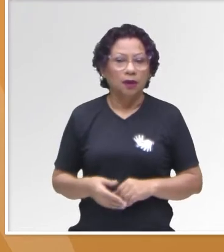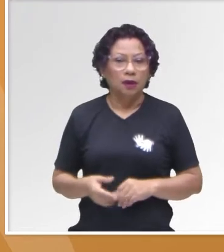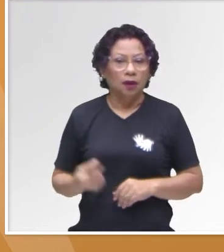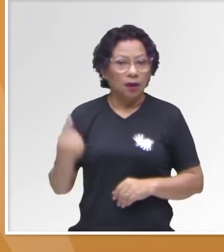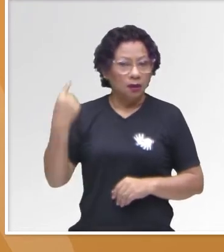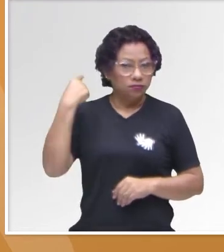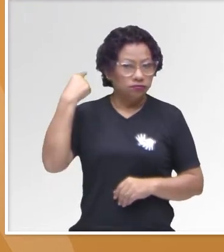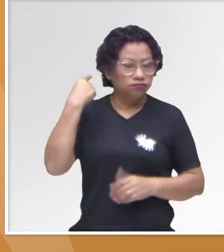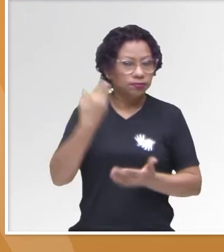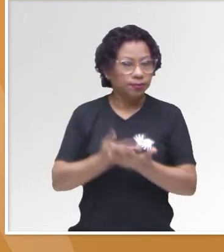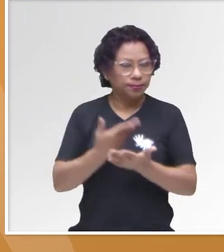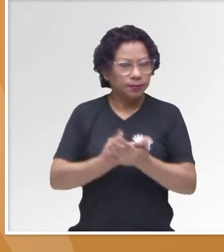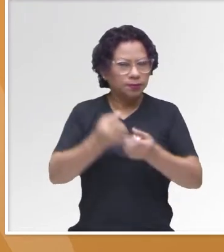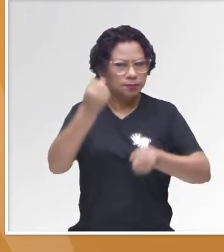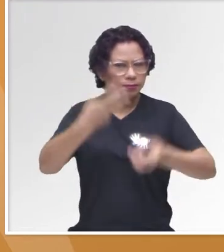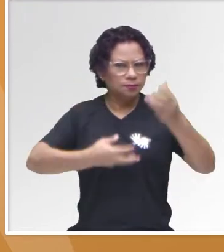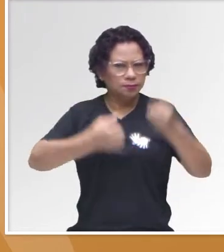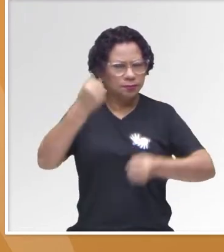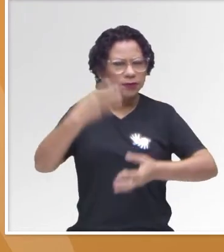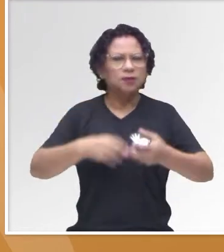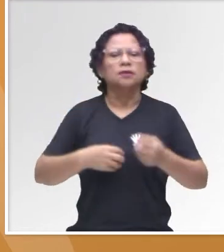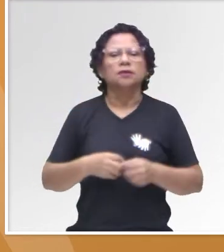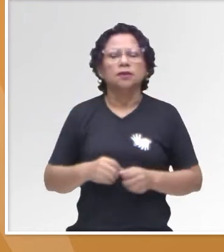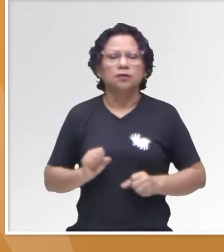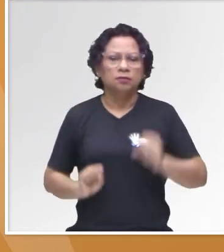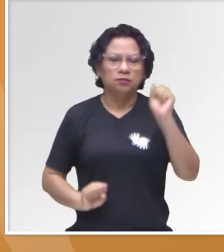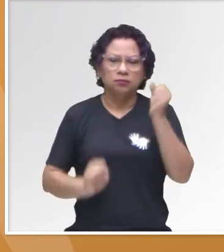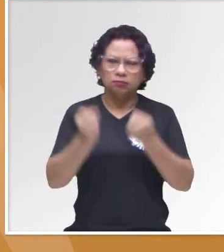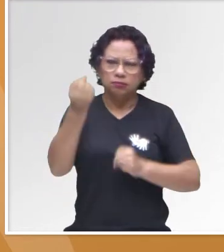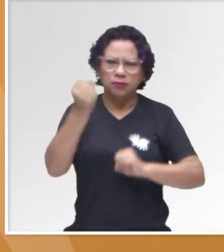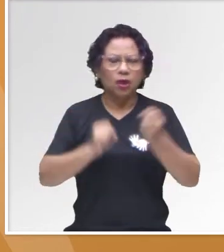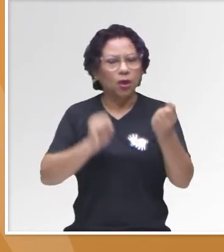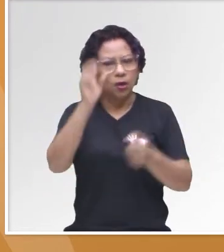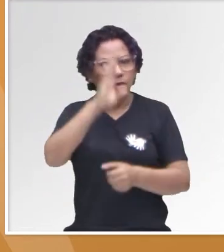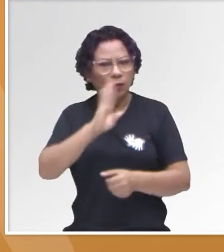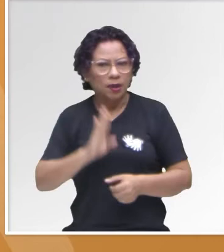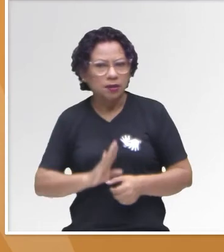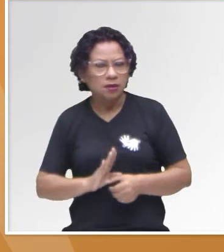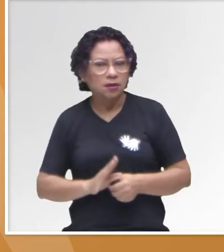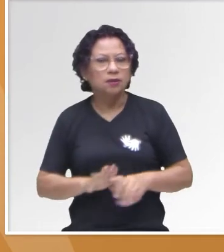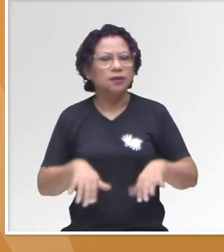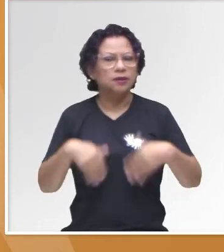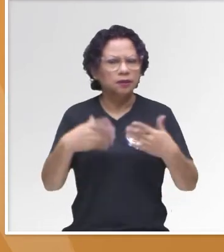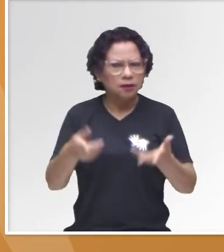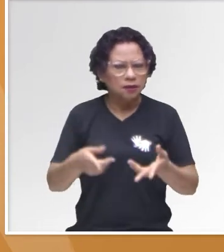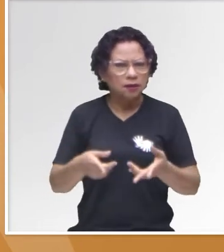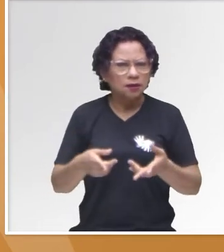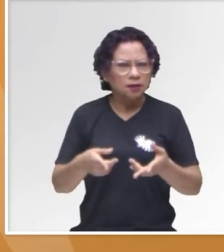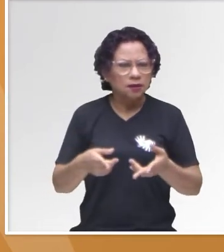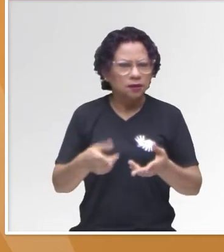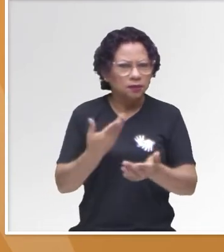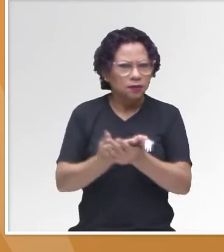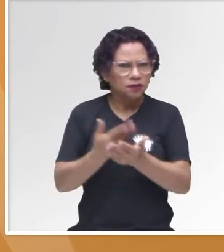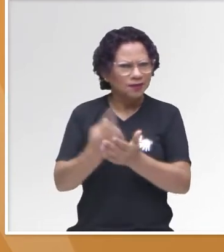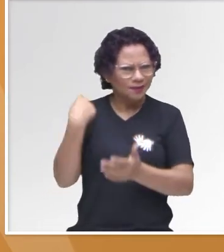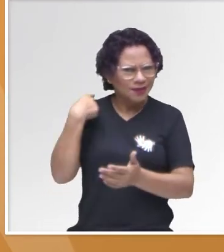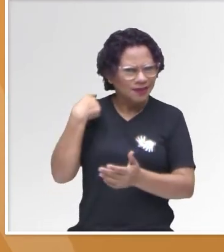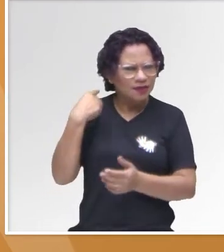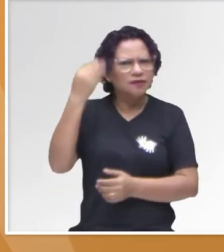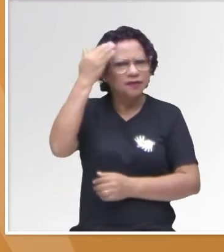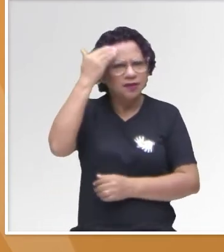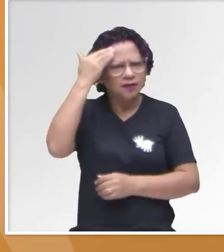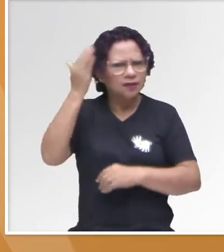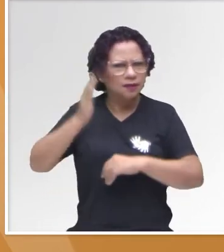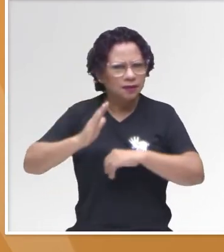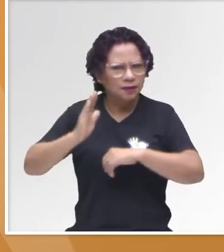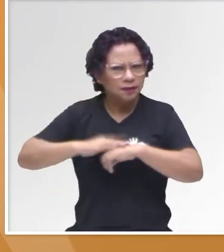também sobre a industrialização do Brasil. Então já dá para a gente ter aí mais ou menos uma noção. Por quê? Como eu comentei com vocês, o Brasil